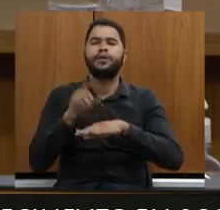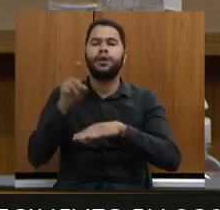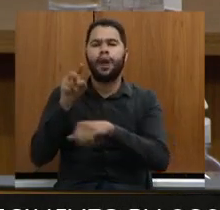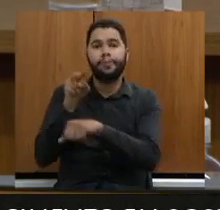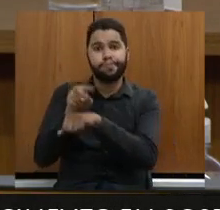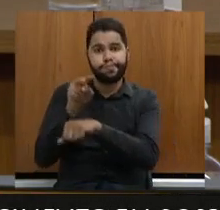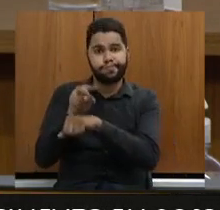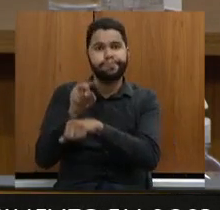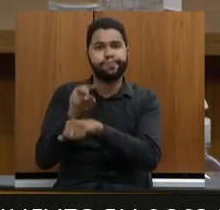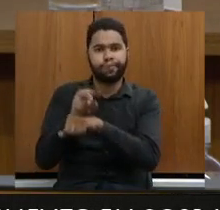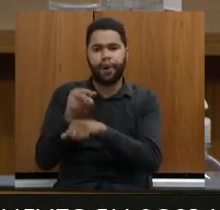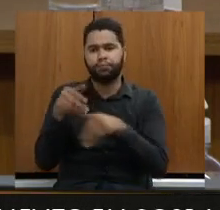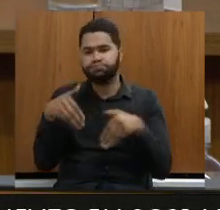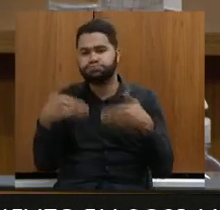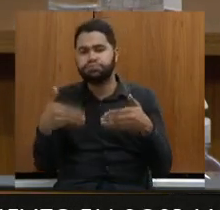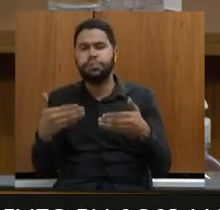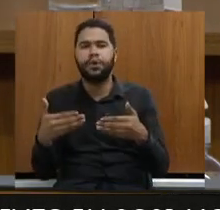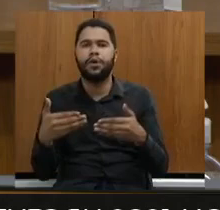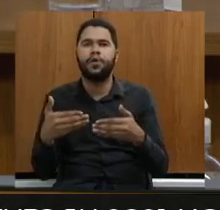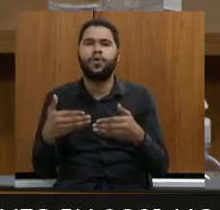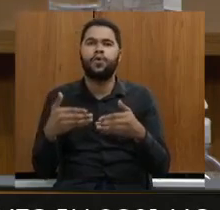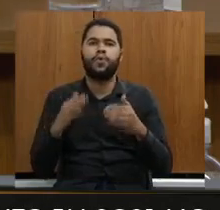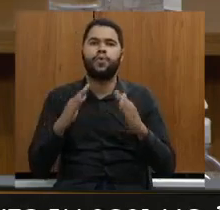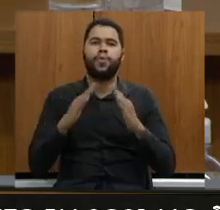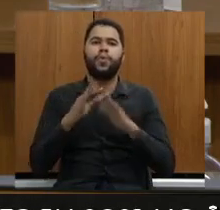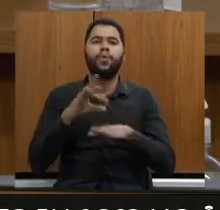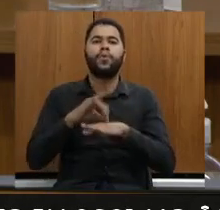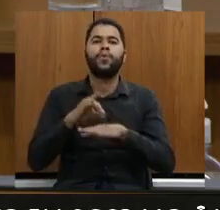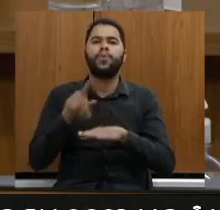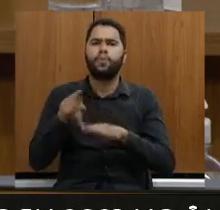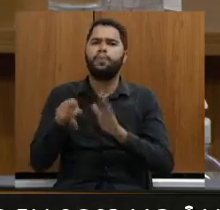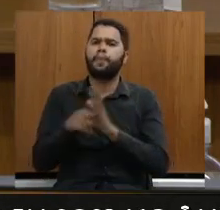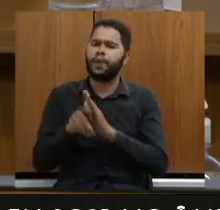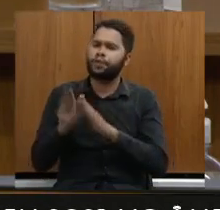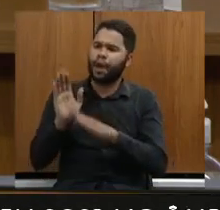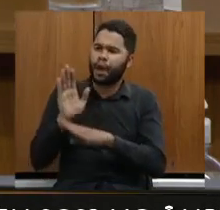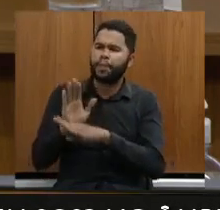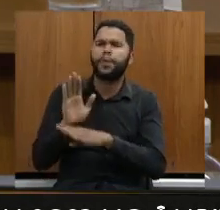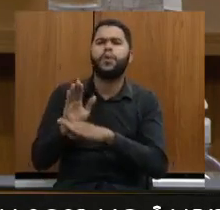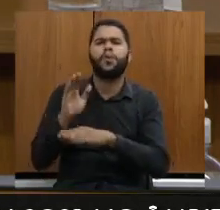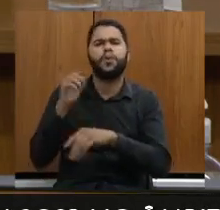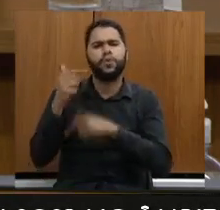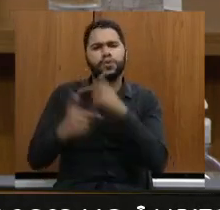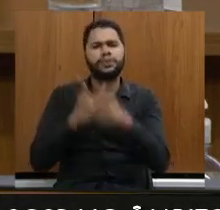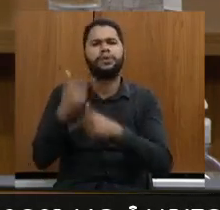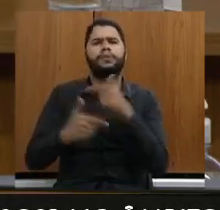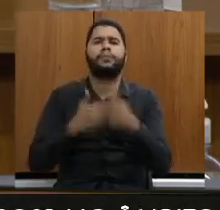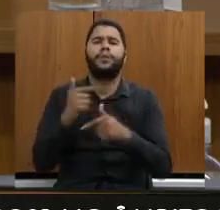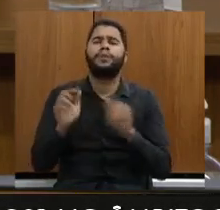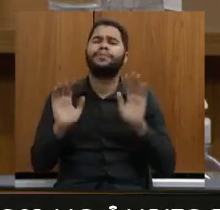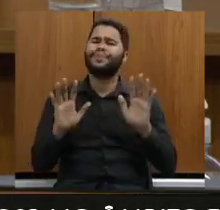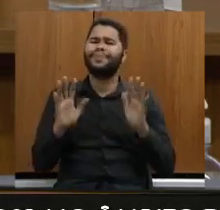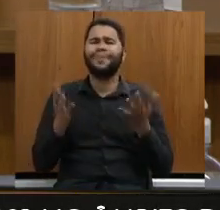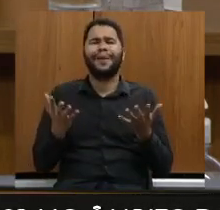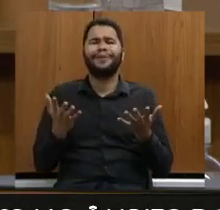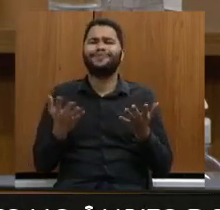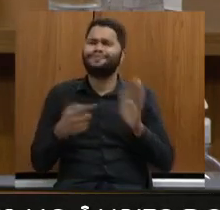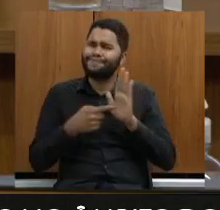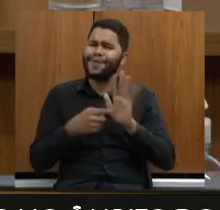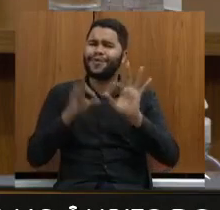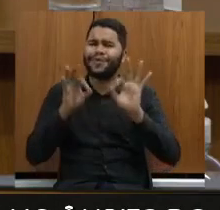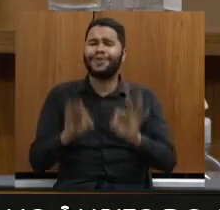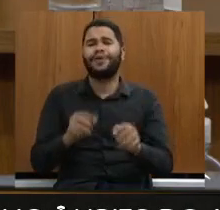inspecionado pelo Ministério não foi em frigorífico do rima mas o hino apoiou o trabalho na fazenda agora isso é muito